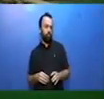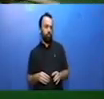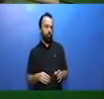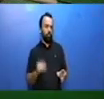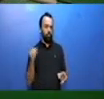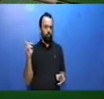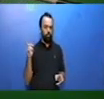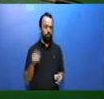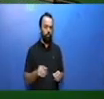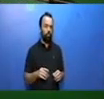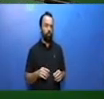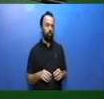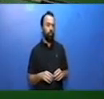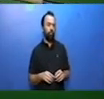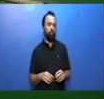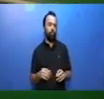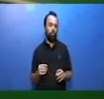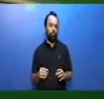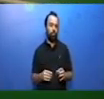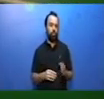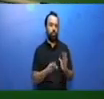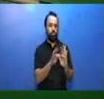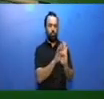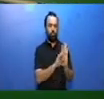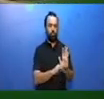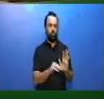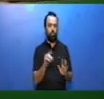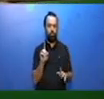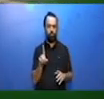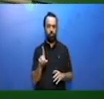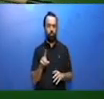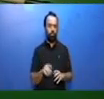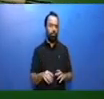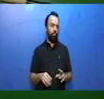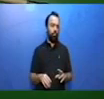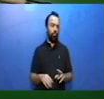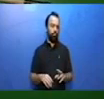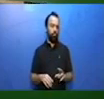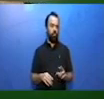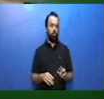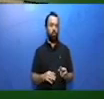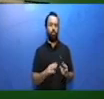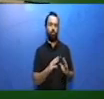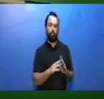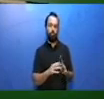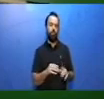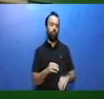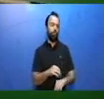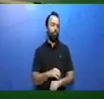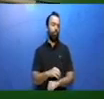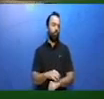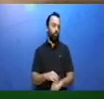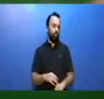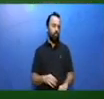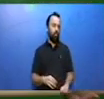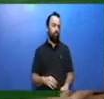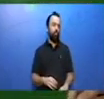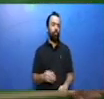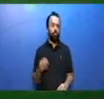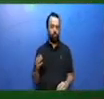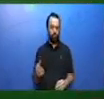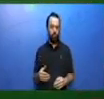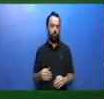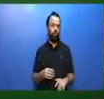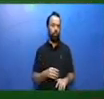Olha lá. No bairro em que eu moro, a maioria das casas é térrea. Ele é todo asfaltado e as casas têm água encanada. Rede